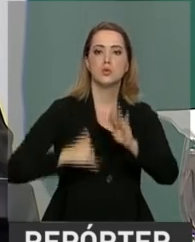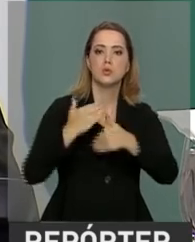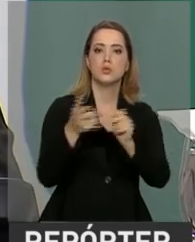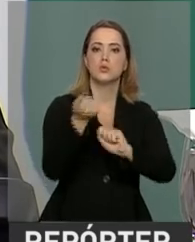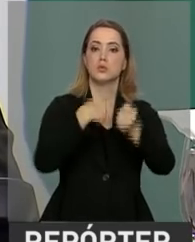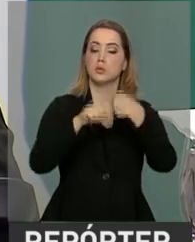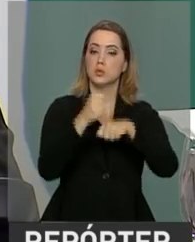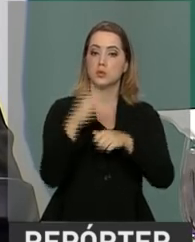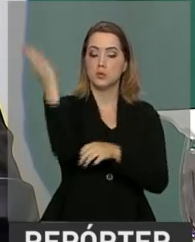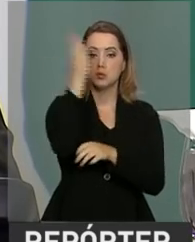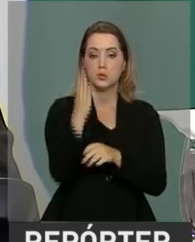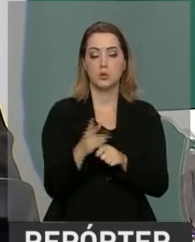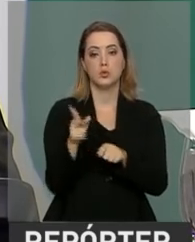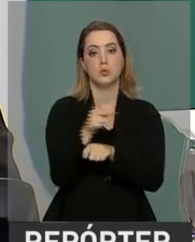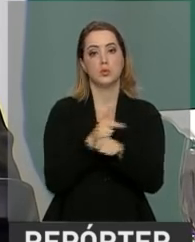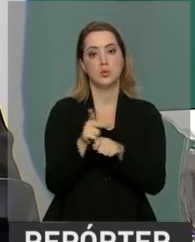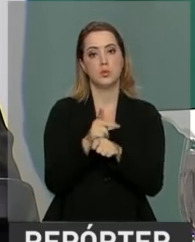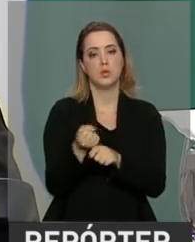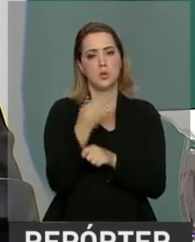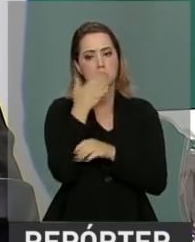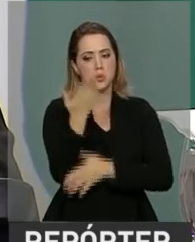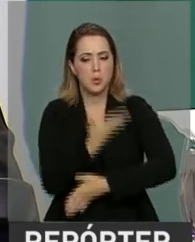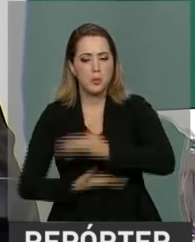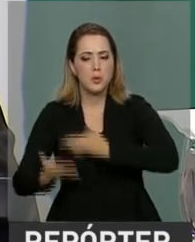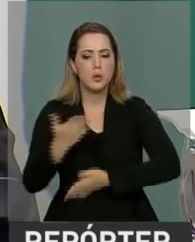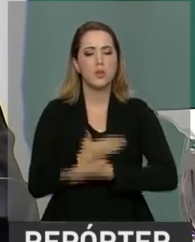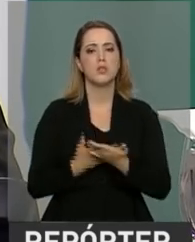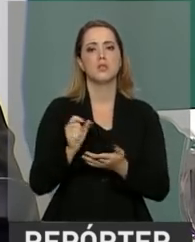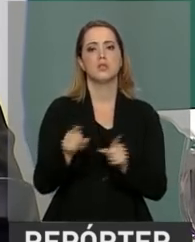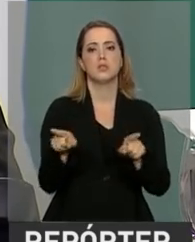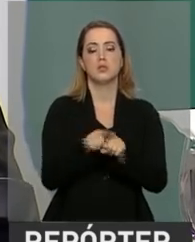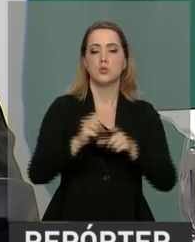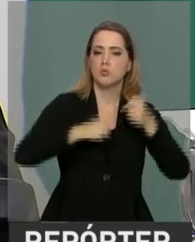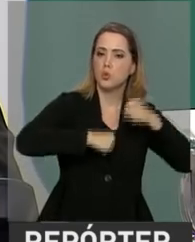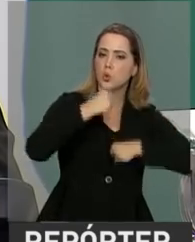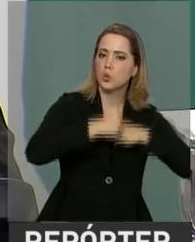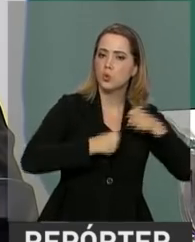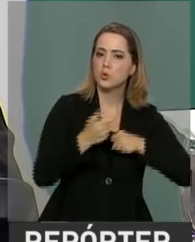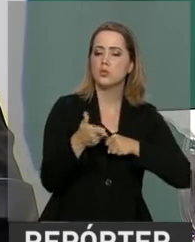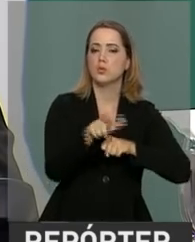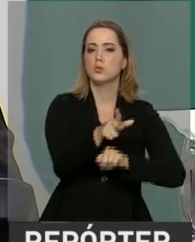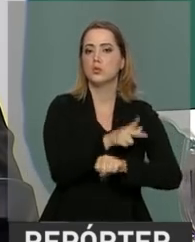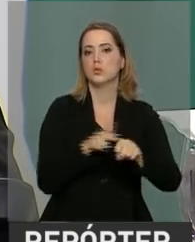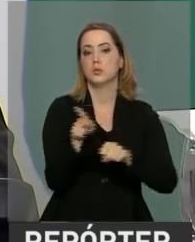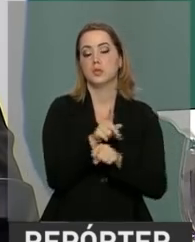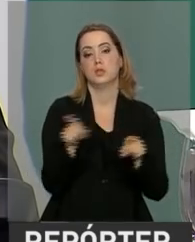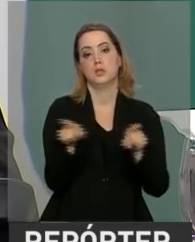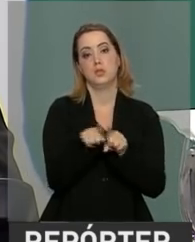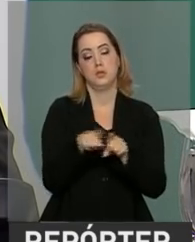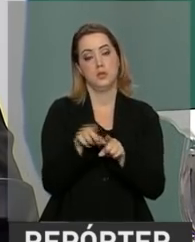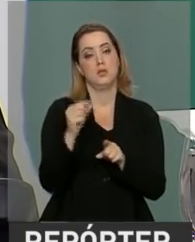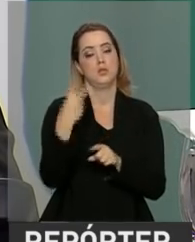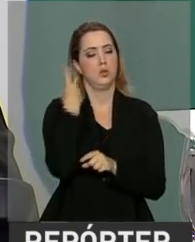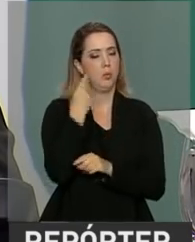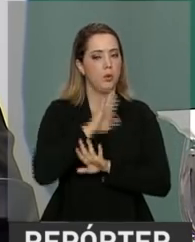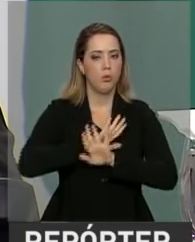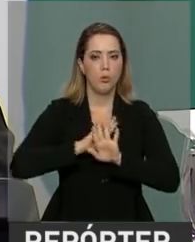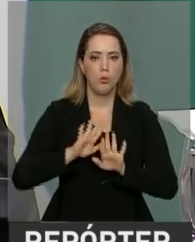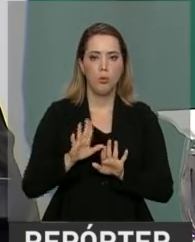econômico do país, as boas relações comerciais e industriais com os demais países e